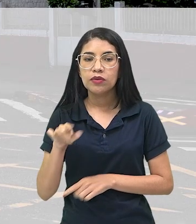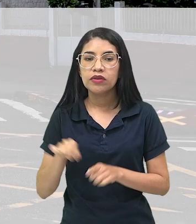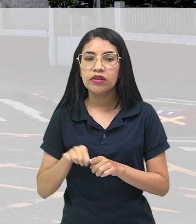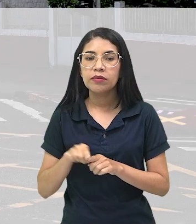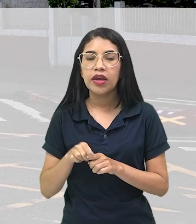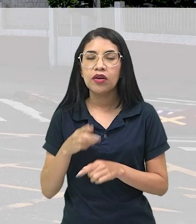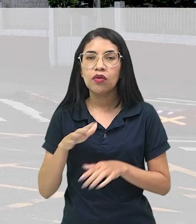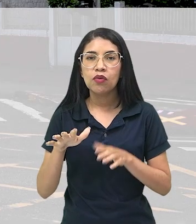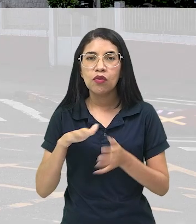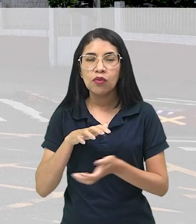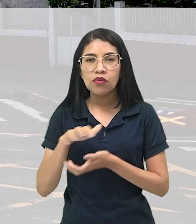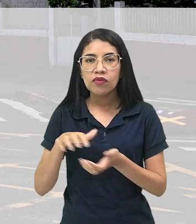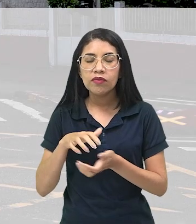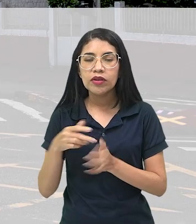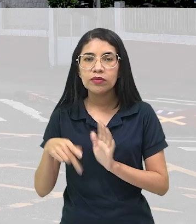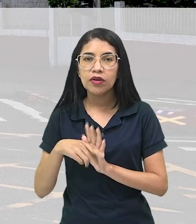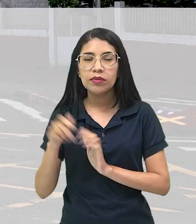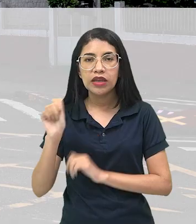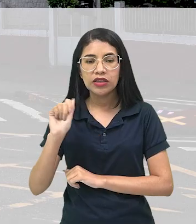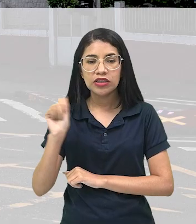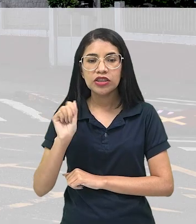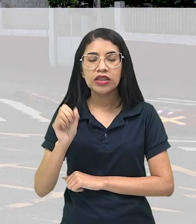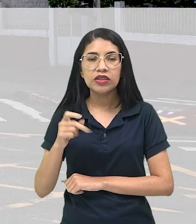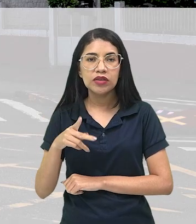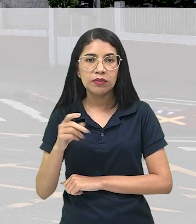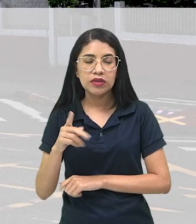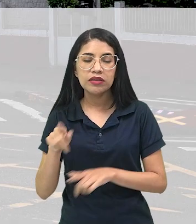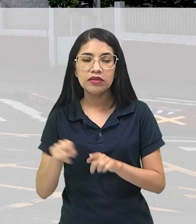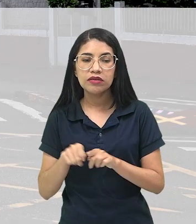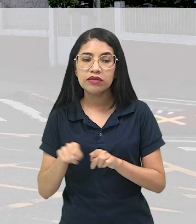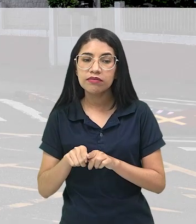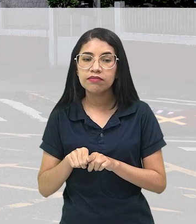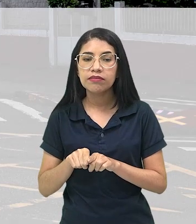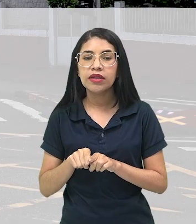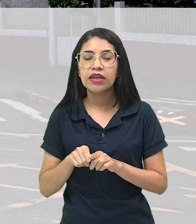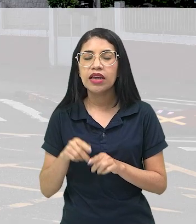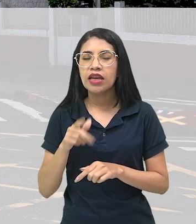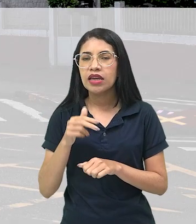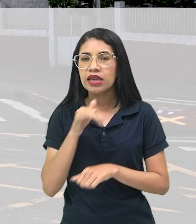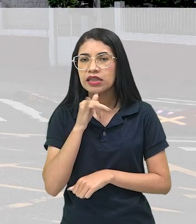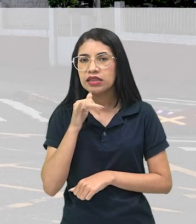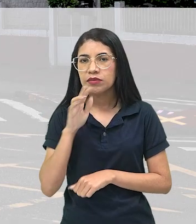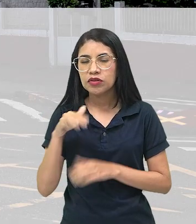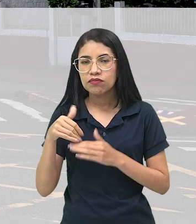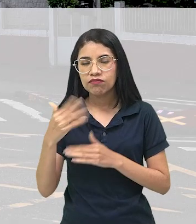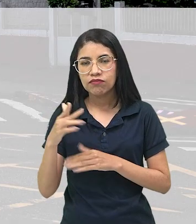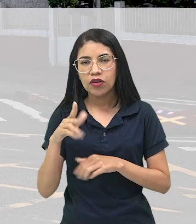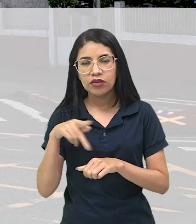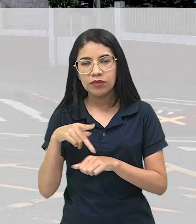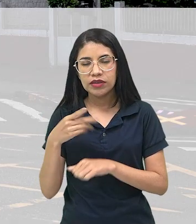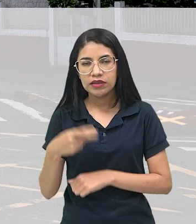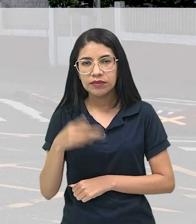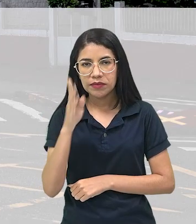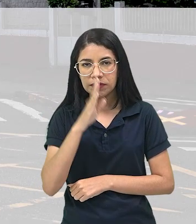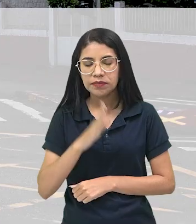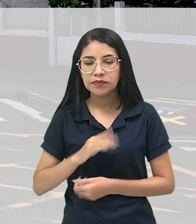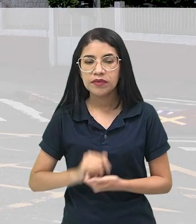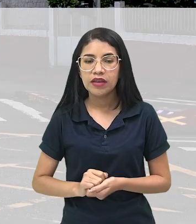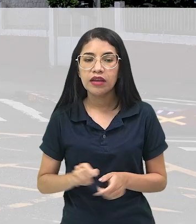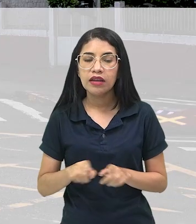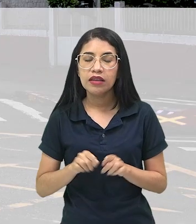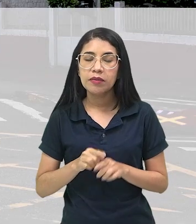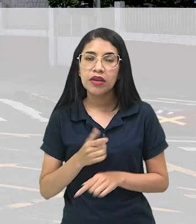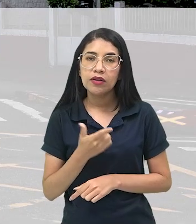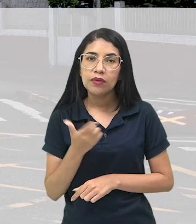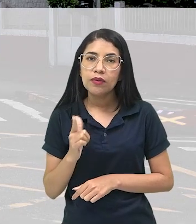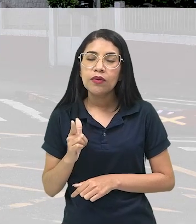na Argentina, a Central Operária Boliviana, exemplos mais fora do Brasil, né? A gente também tem, pessoal, nesse